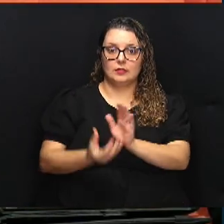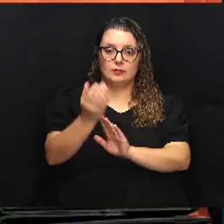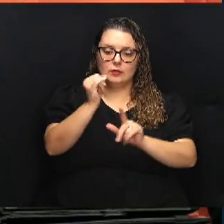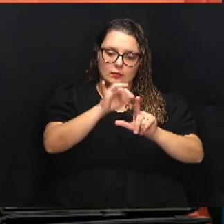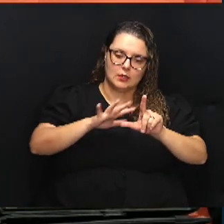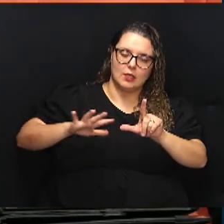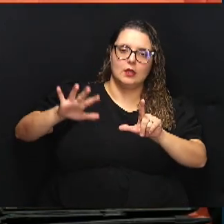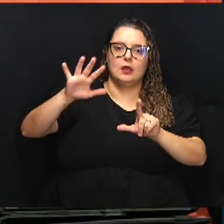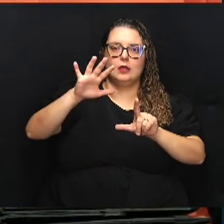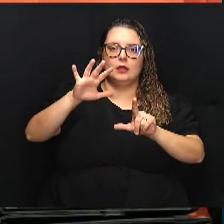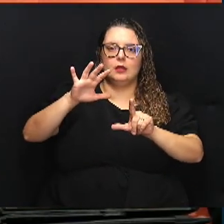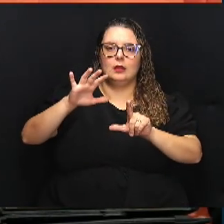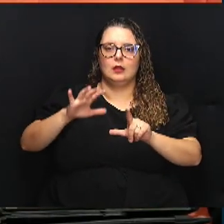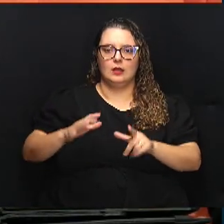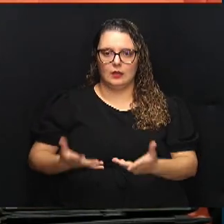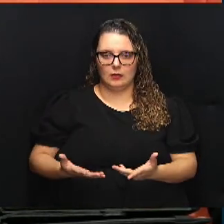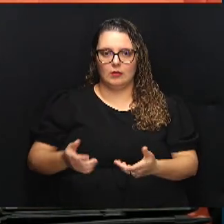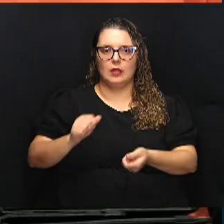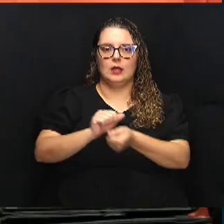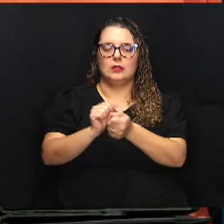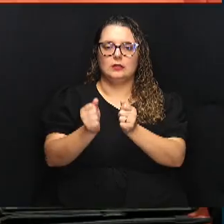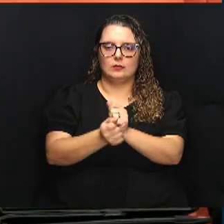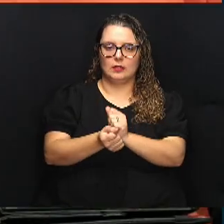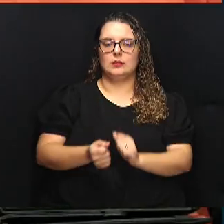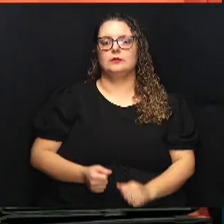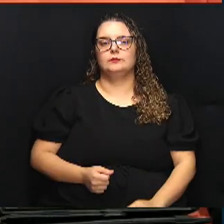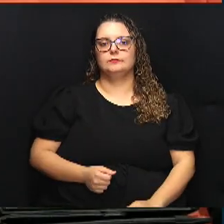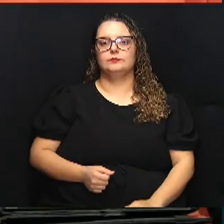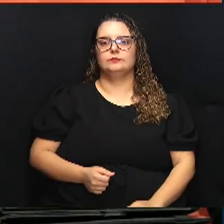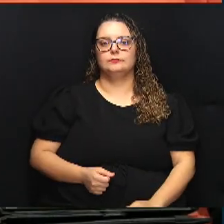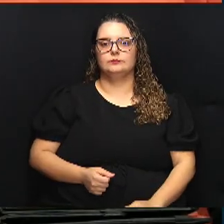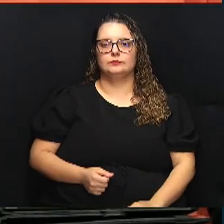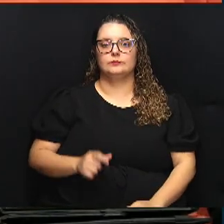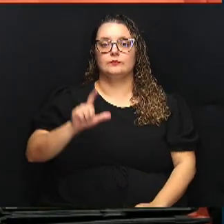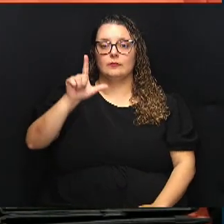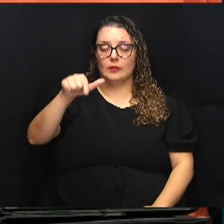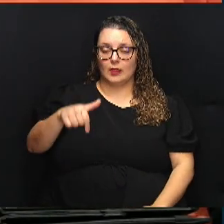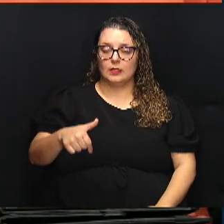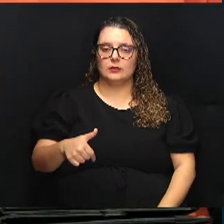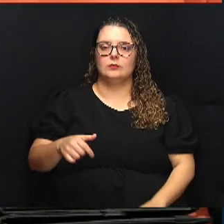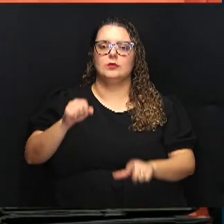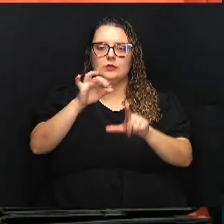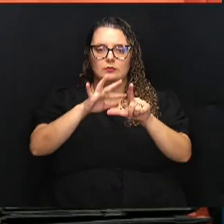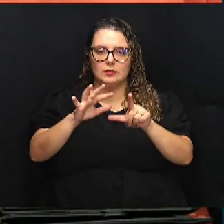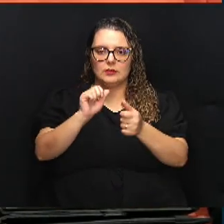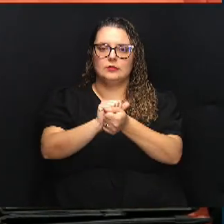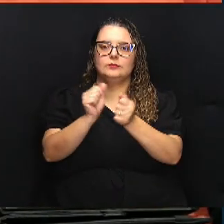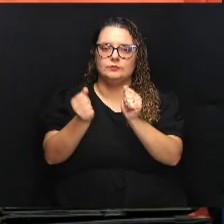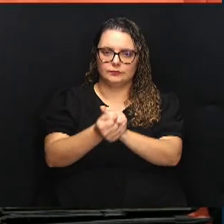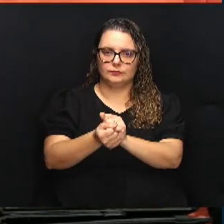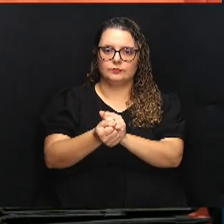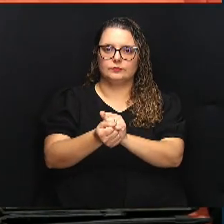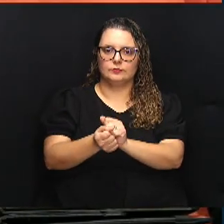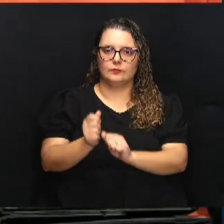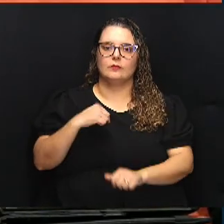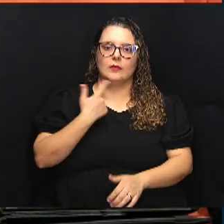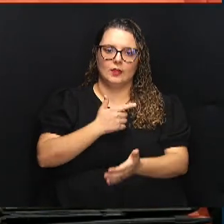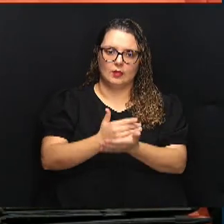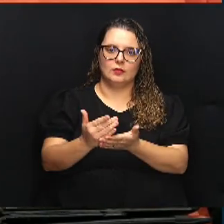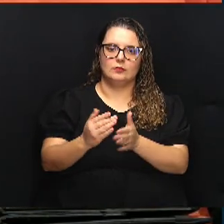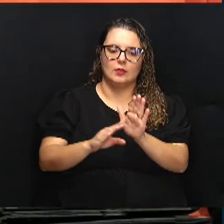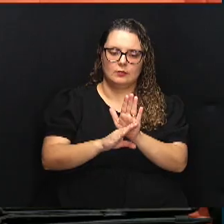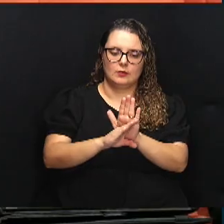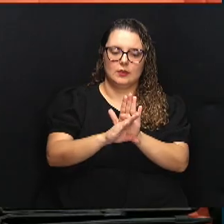uma carcaça adequada, e depois que a imagem está adequada, a gente começa a escalar